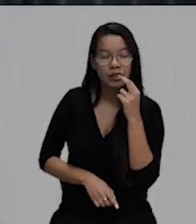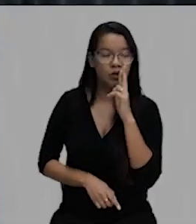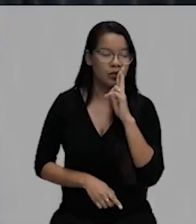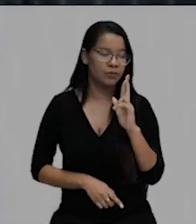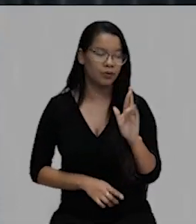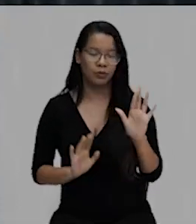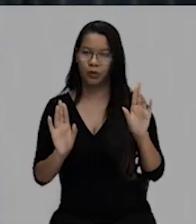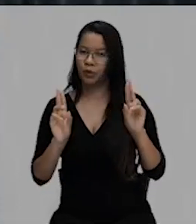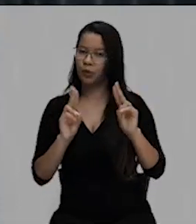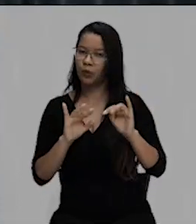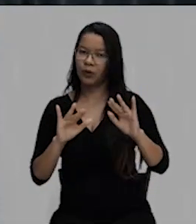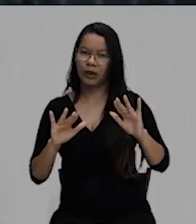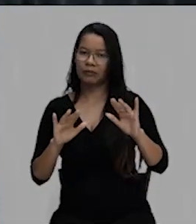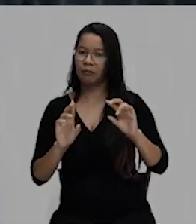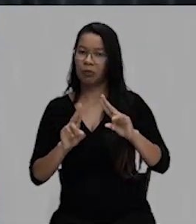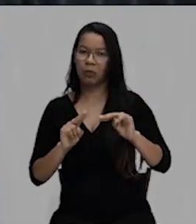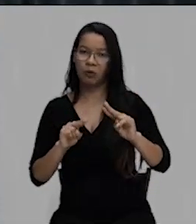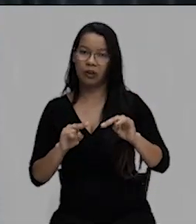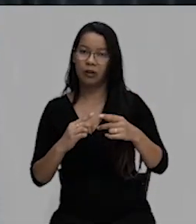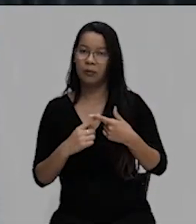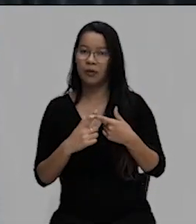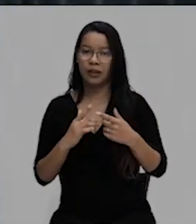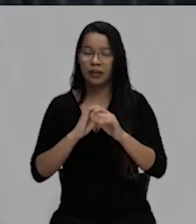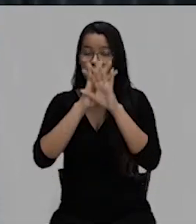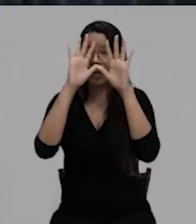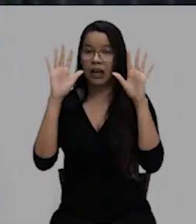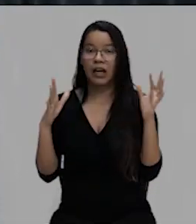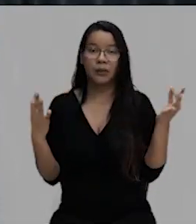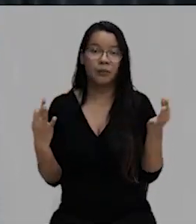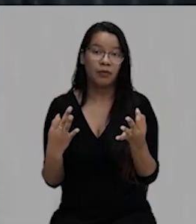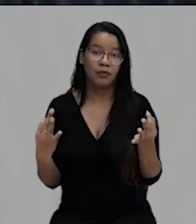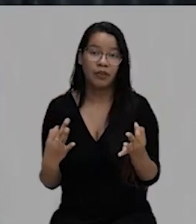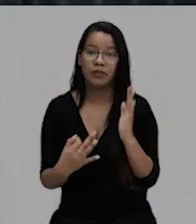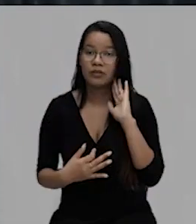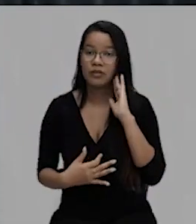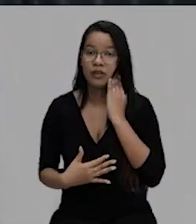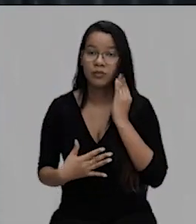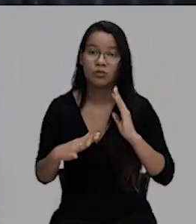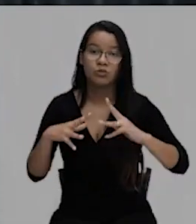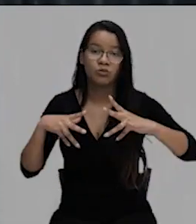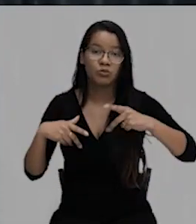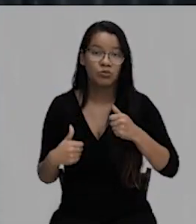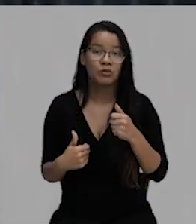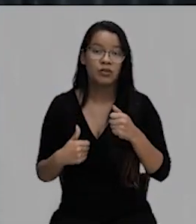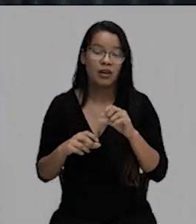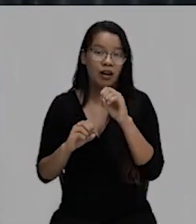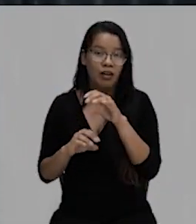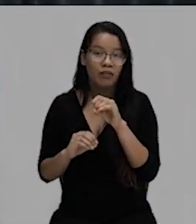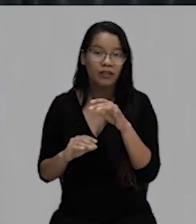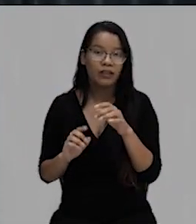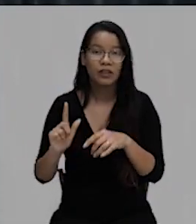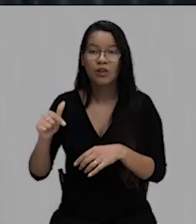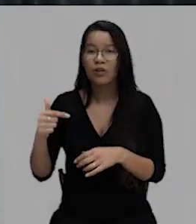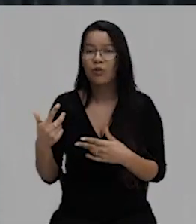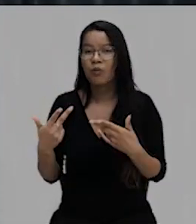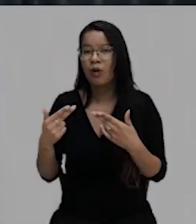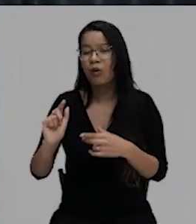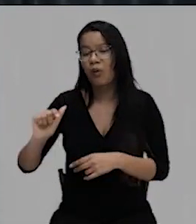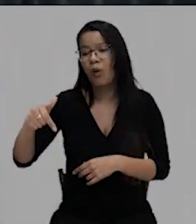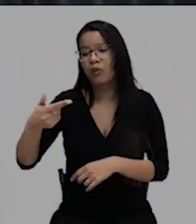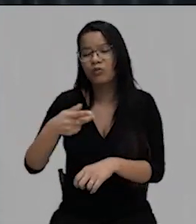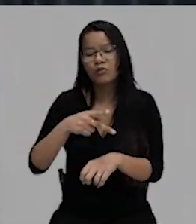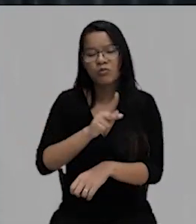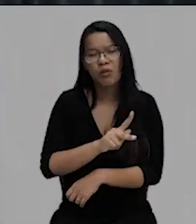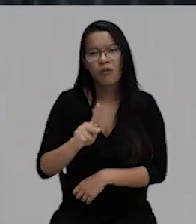tudo perfeito, a gente entende tudo da aula dela. Assim como dos outros colegas, né? Com certeza, eu sei que vocês estão aí olhando para essas